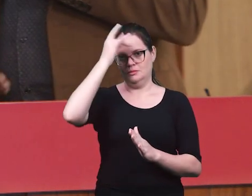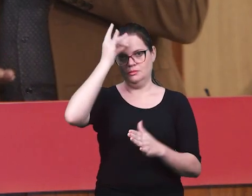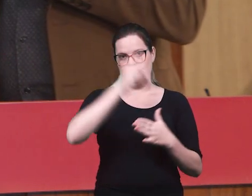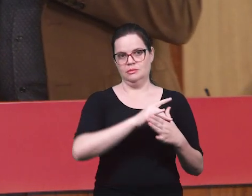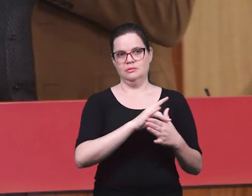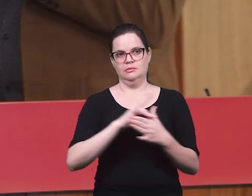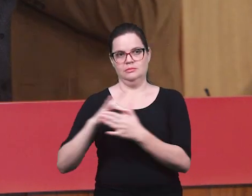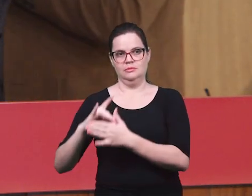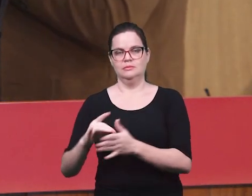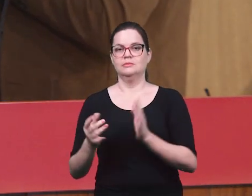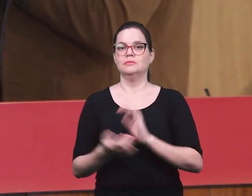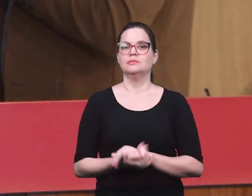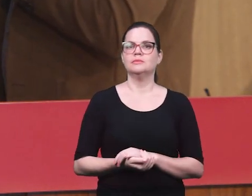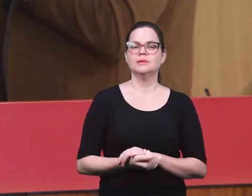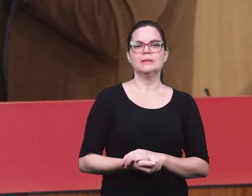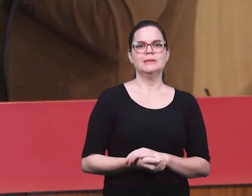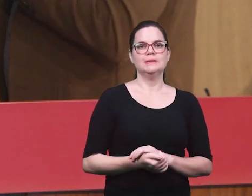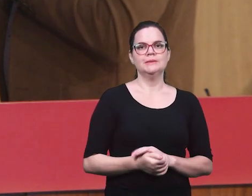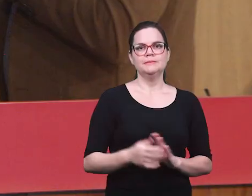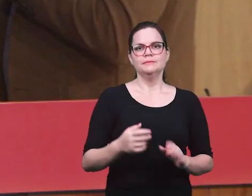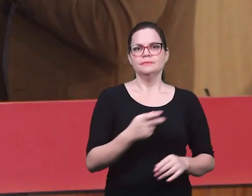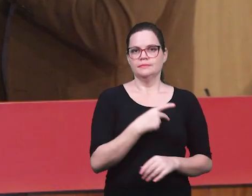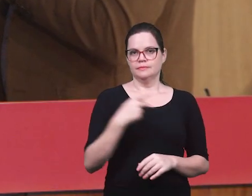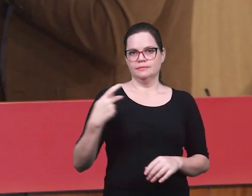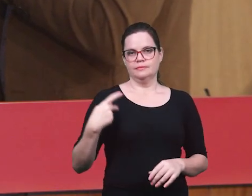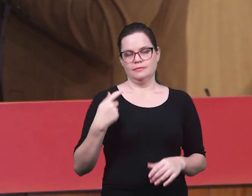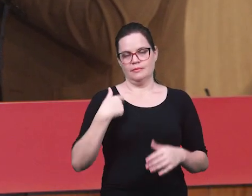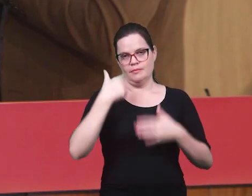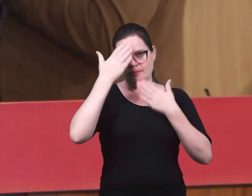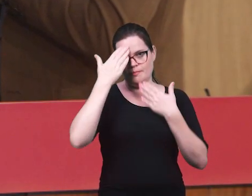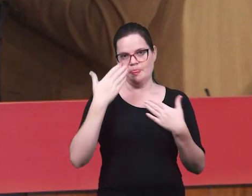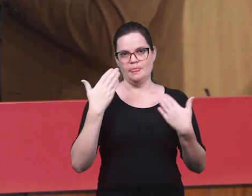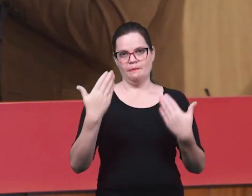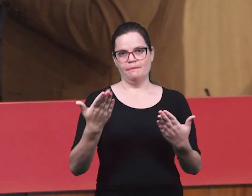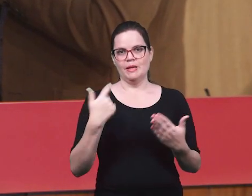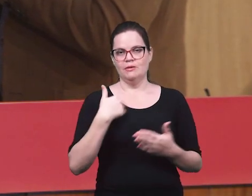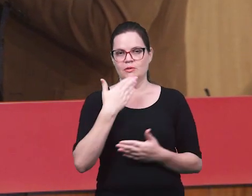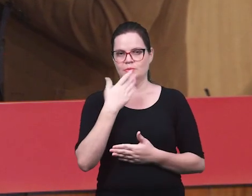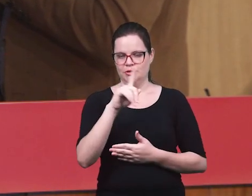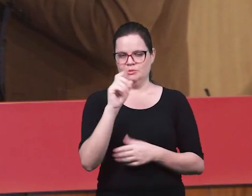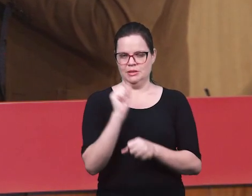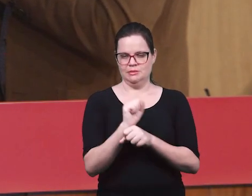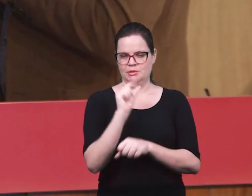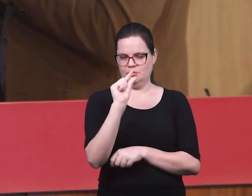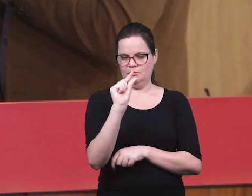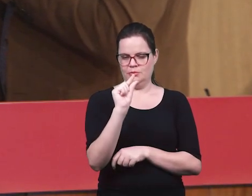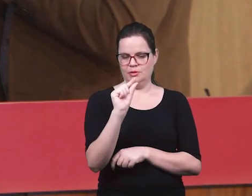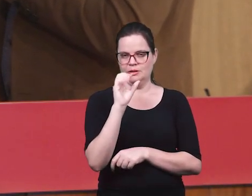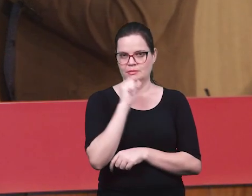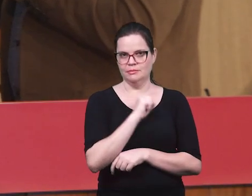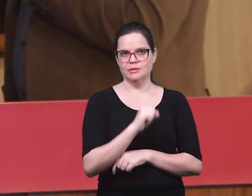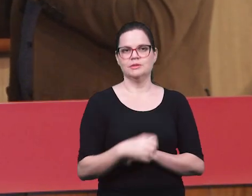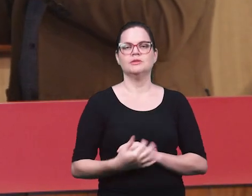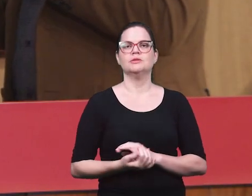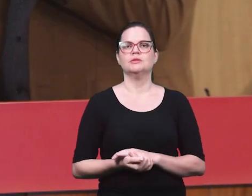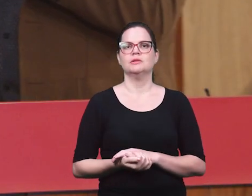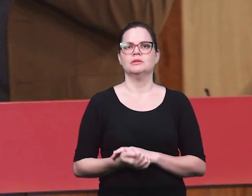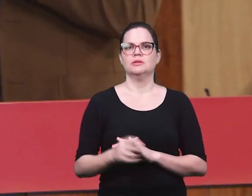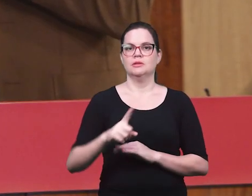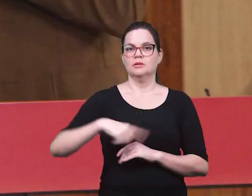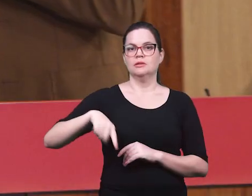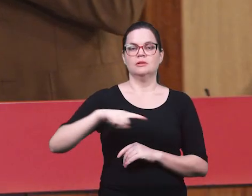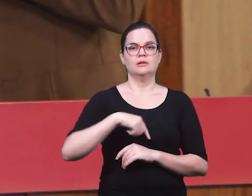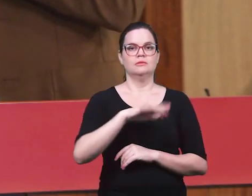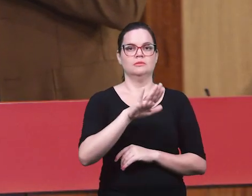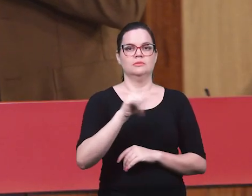nome da TV Manaim, a sua participação. Eu gostaria até, o seguinte, se eu ficasse mais um pouco aqui com a gente, nos dá essa honra. Pois não. Nós vamos chamar